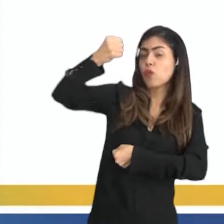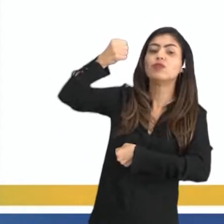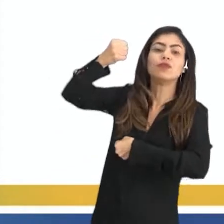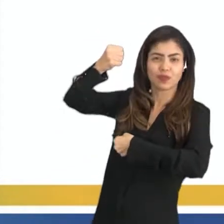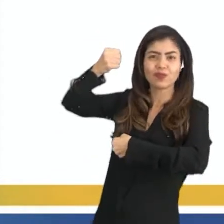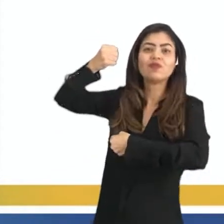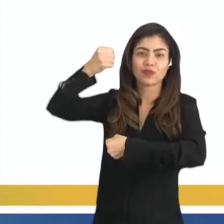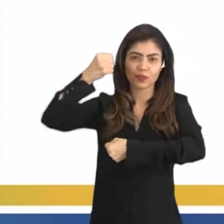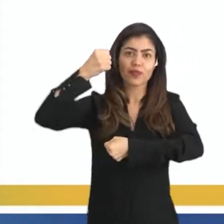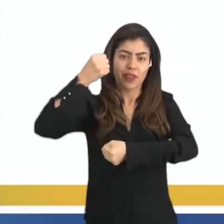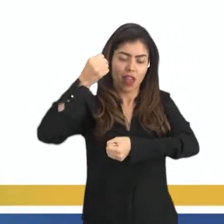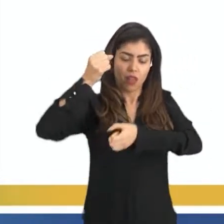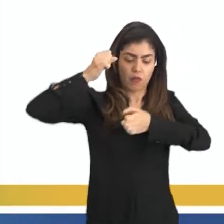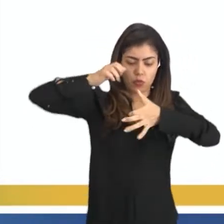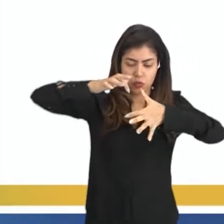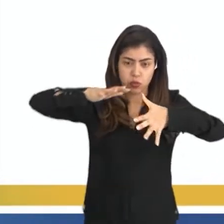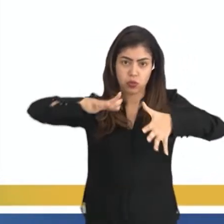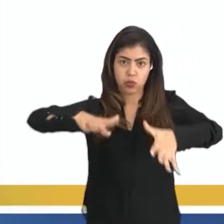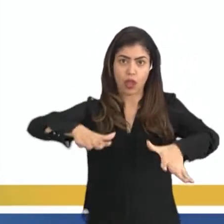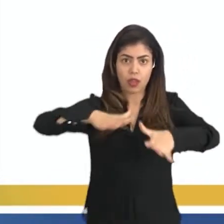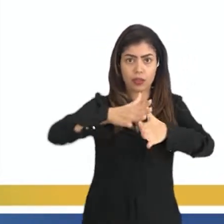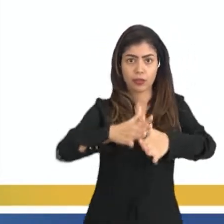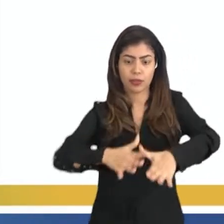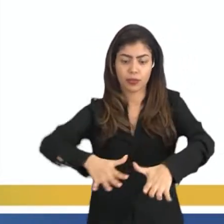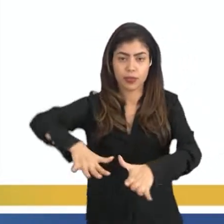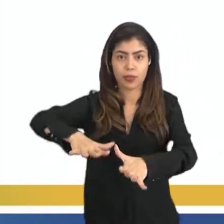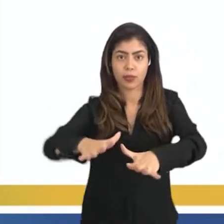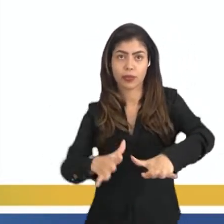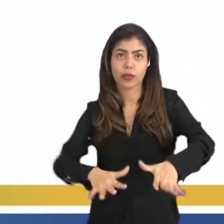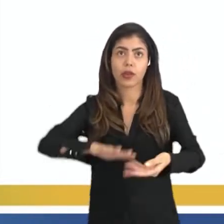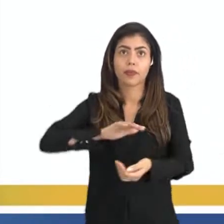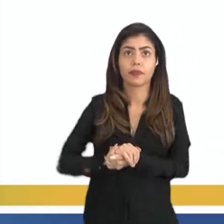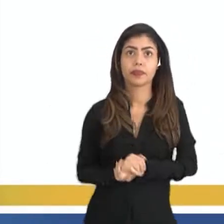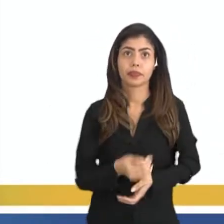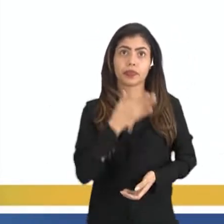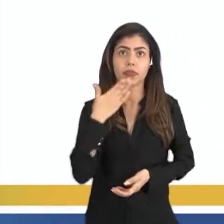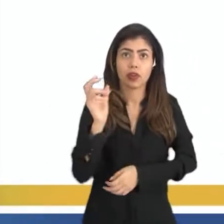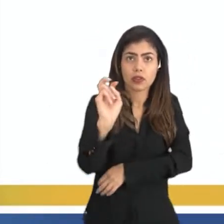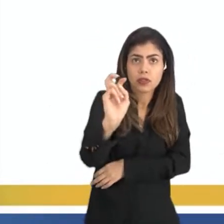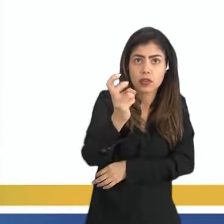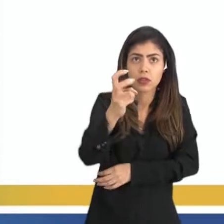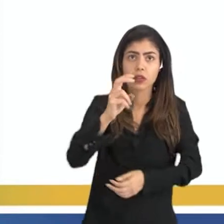que amortecia a chegada ao solo. Em 1495,